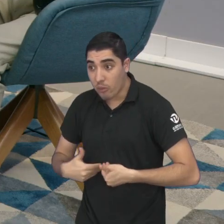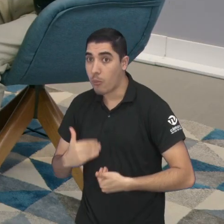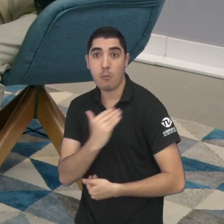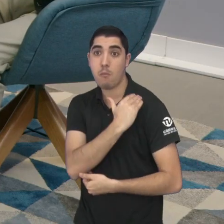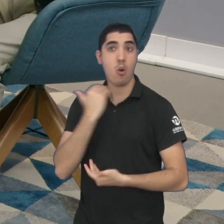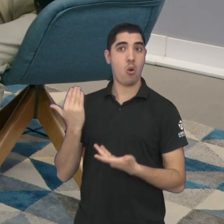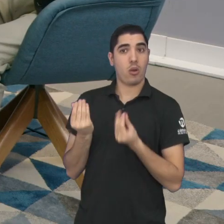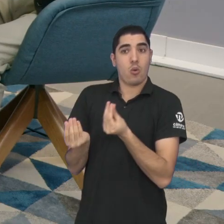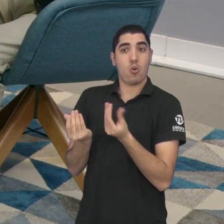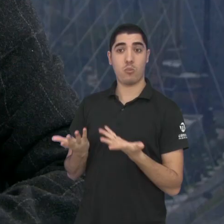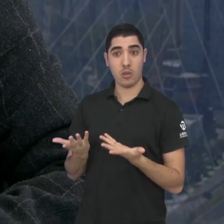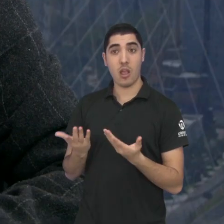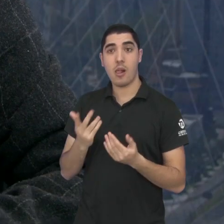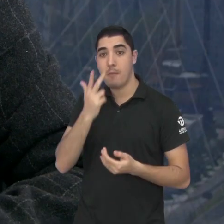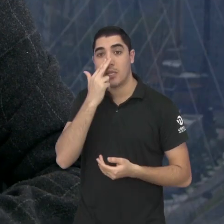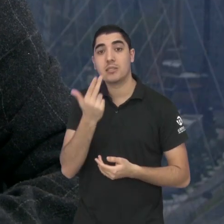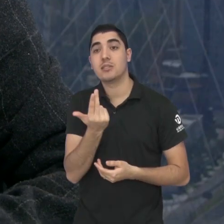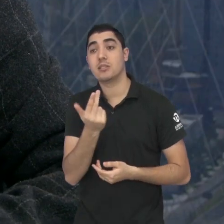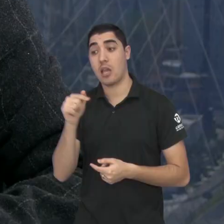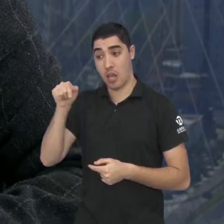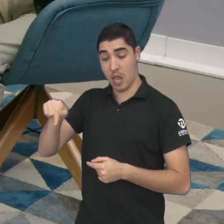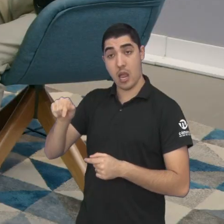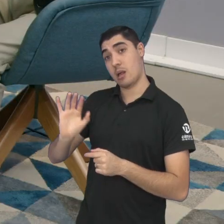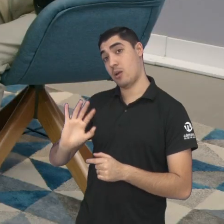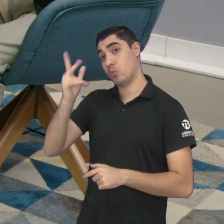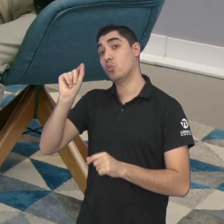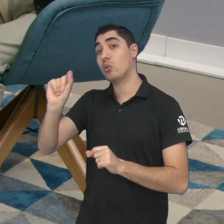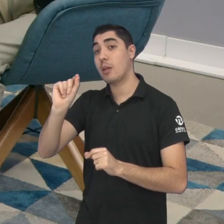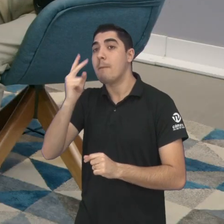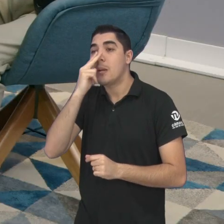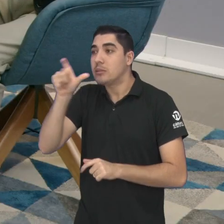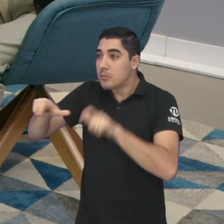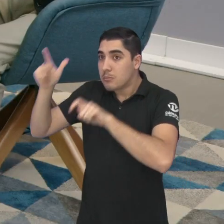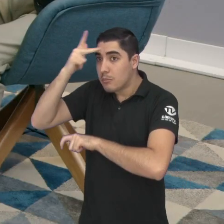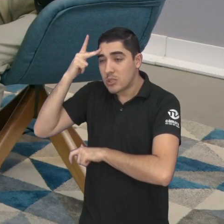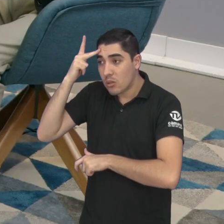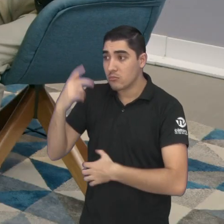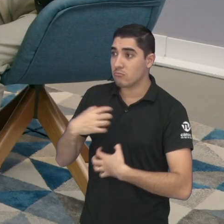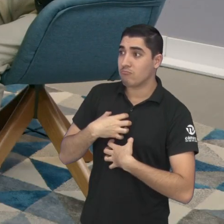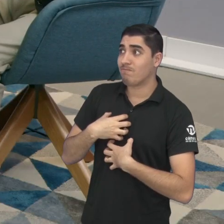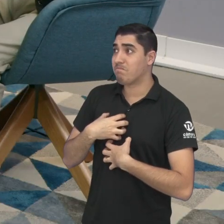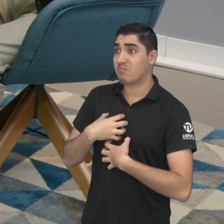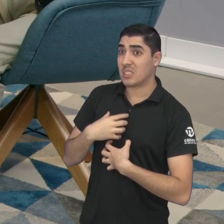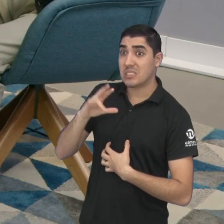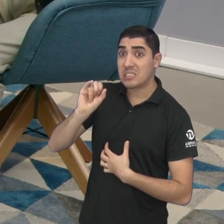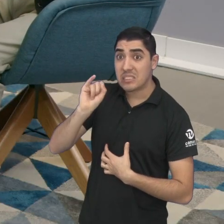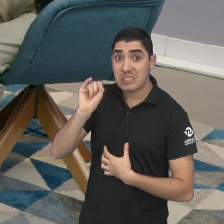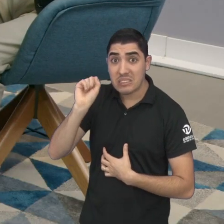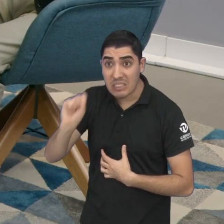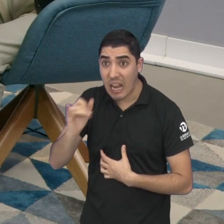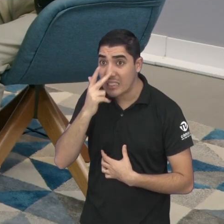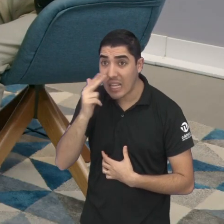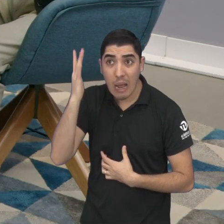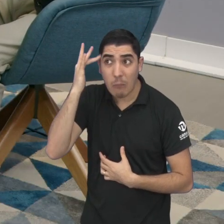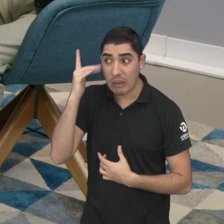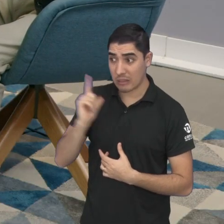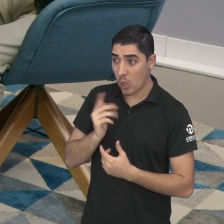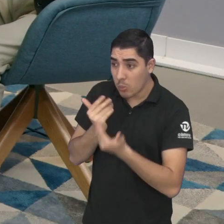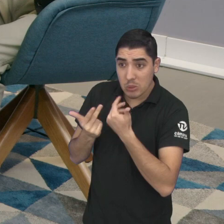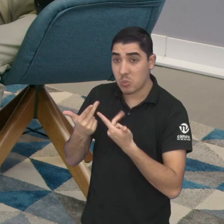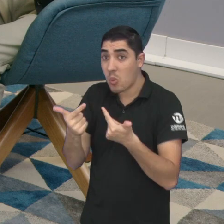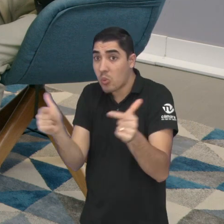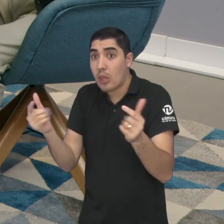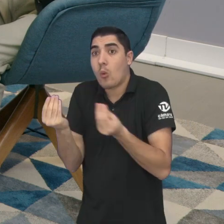Alimentar, né? Que a fome faz parte de uma insegurança alimentar. E dentro disso, a gente está falando de fome realmente, mas